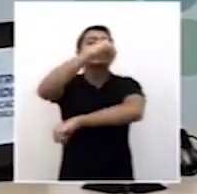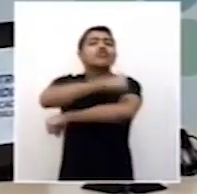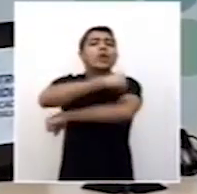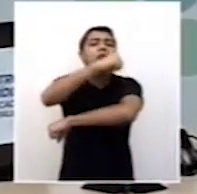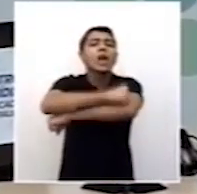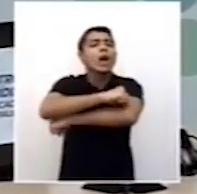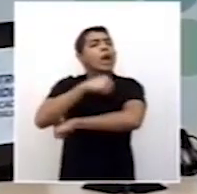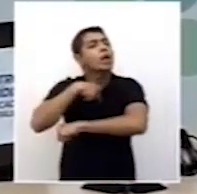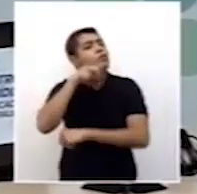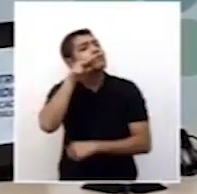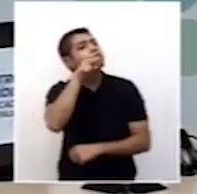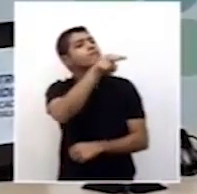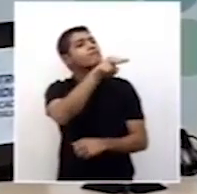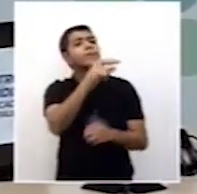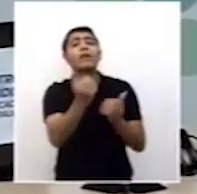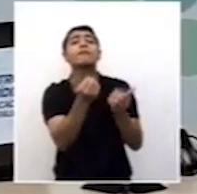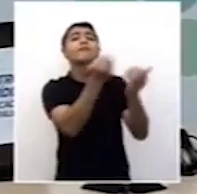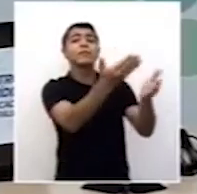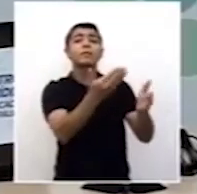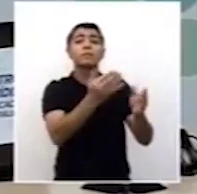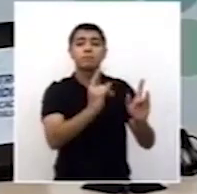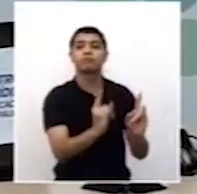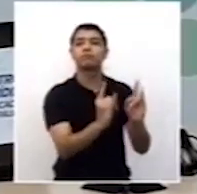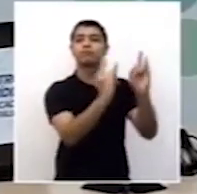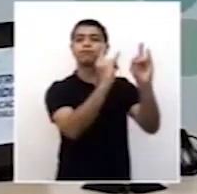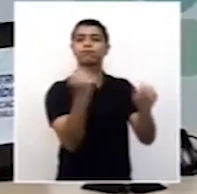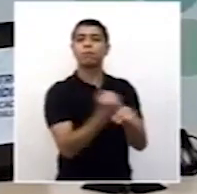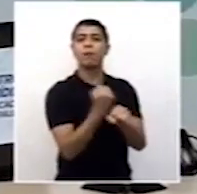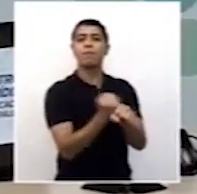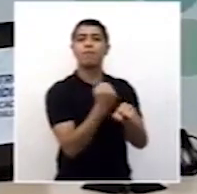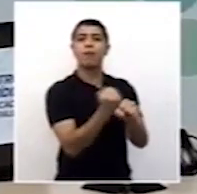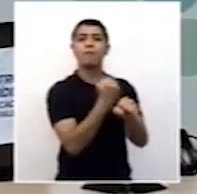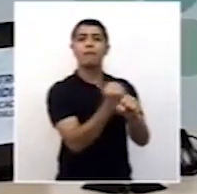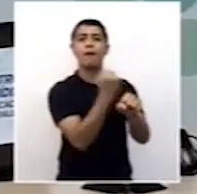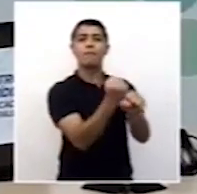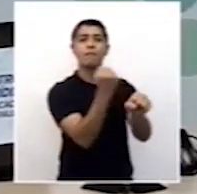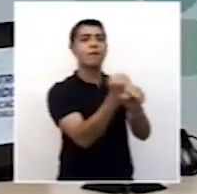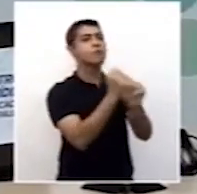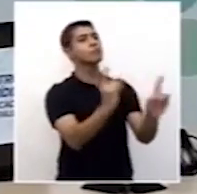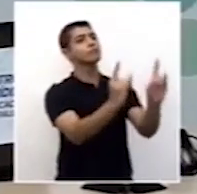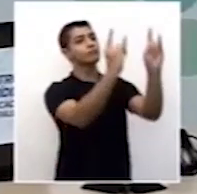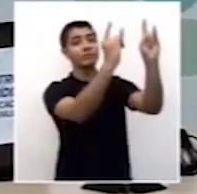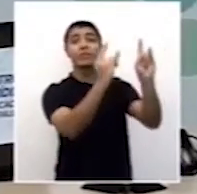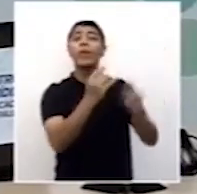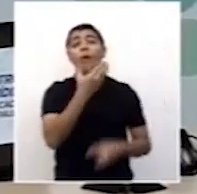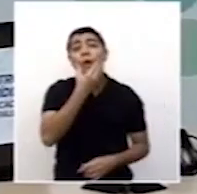ele todos os dias vai até a janela e fica observando